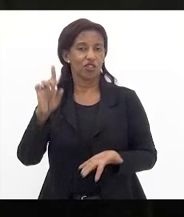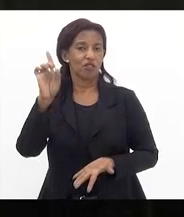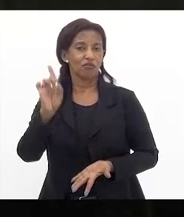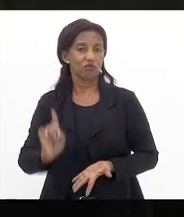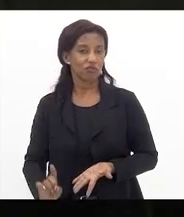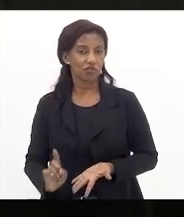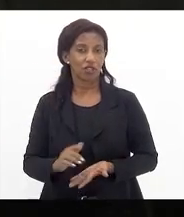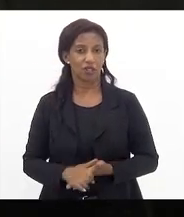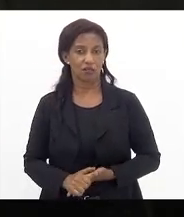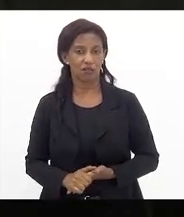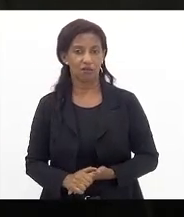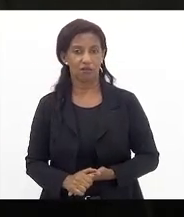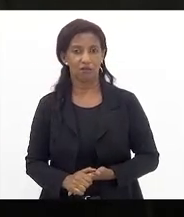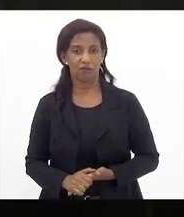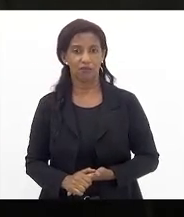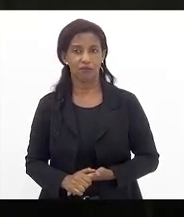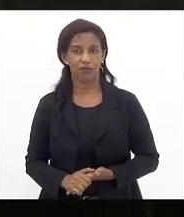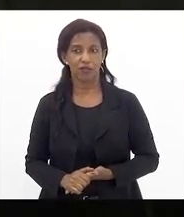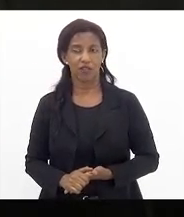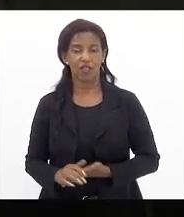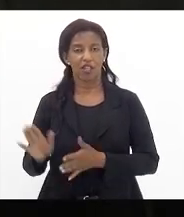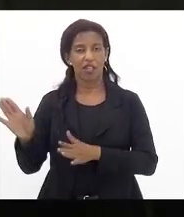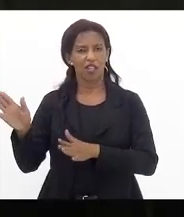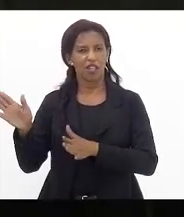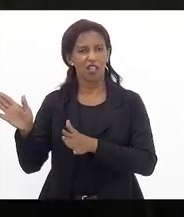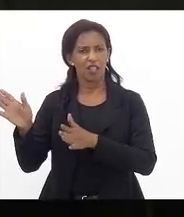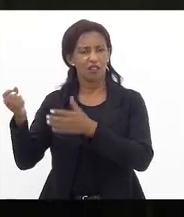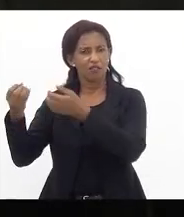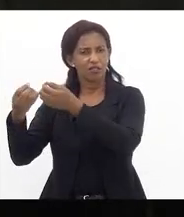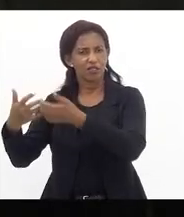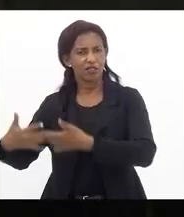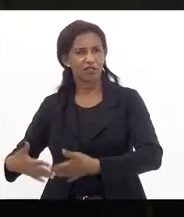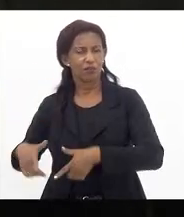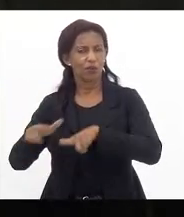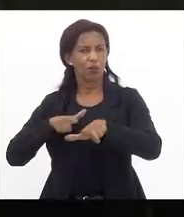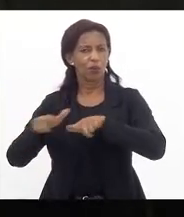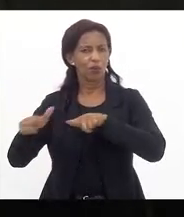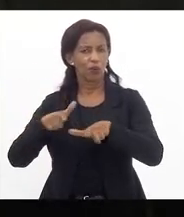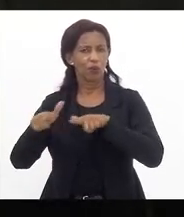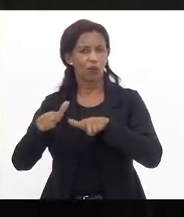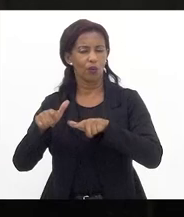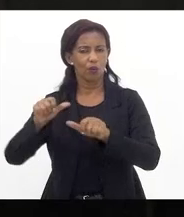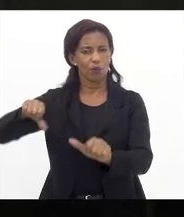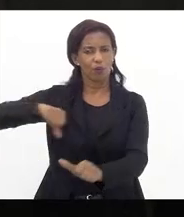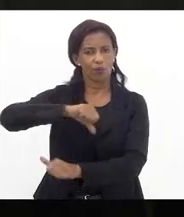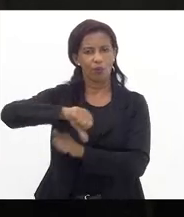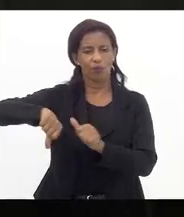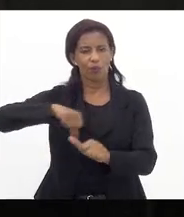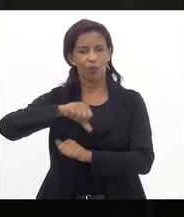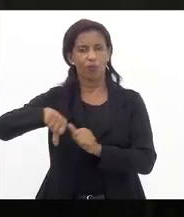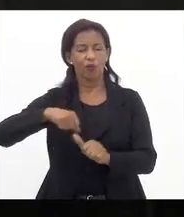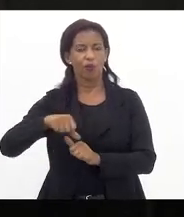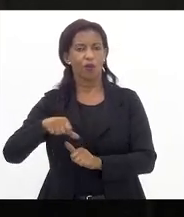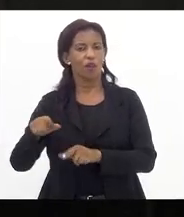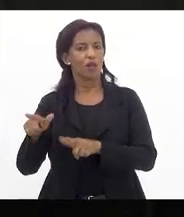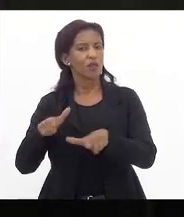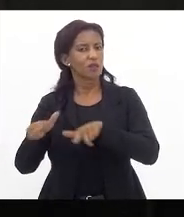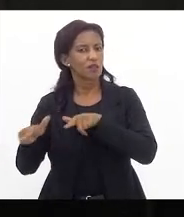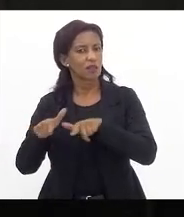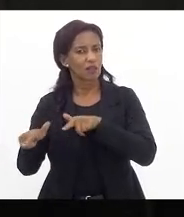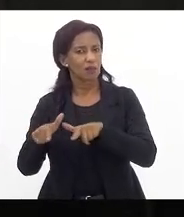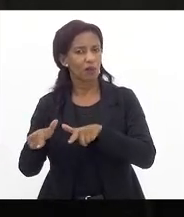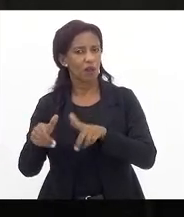direitos e desestabilizando os servidores e levando esses servidores